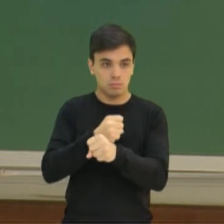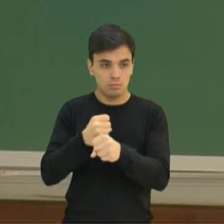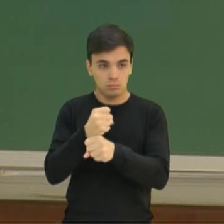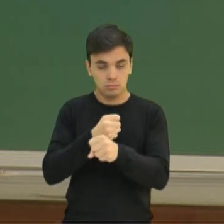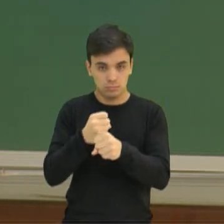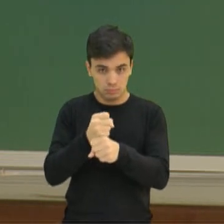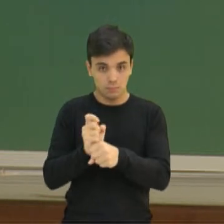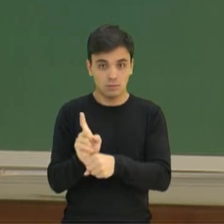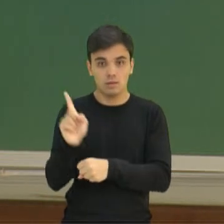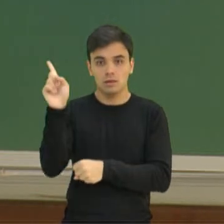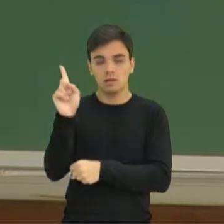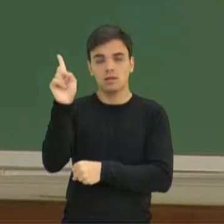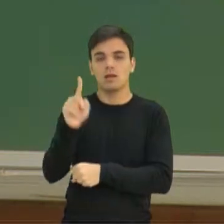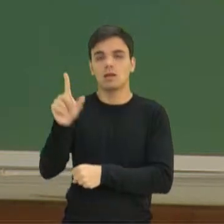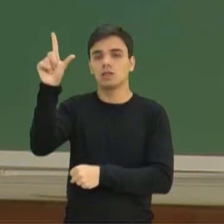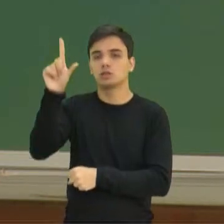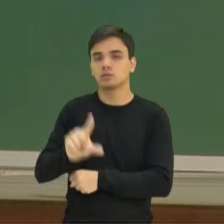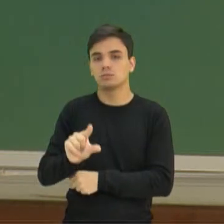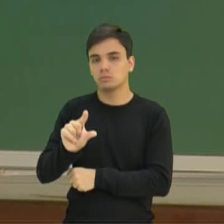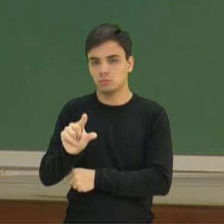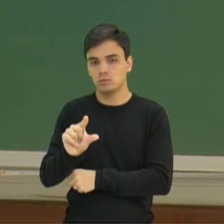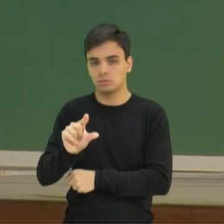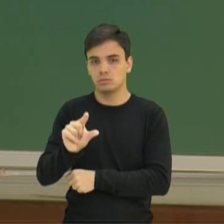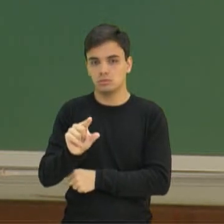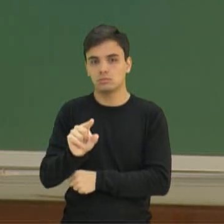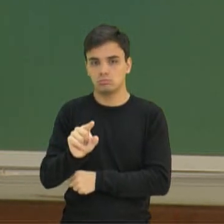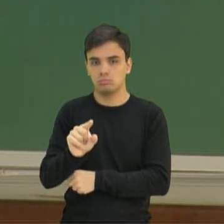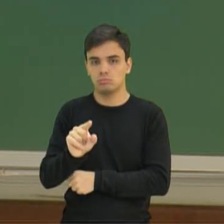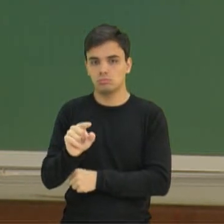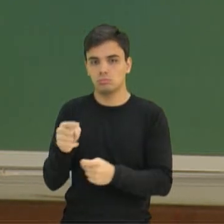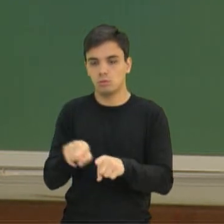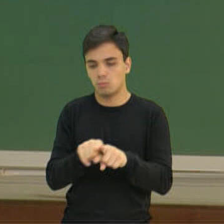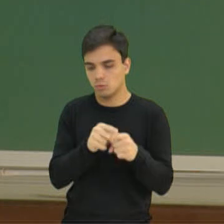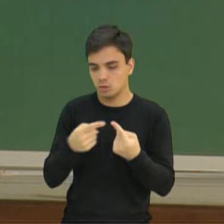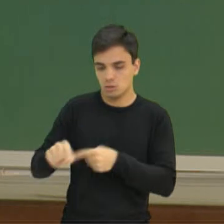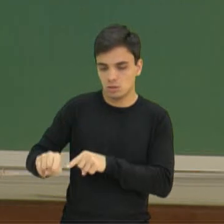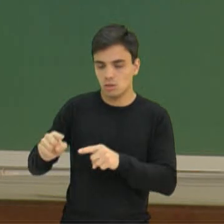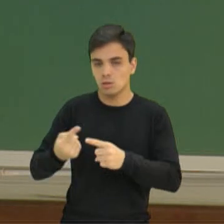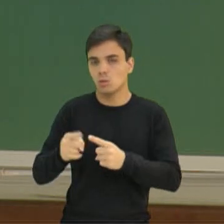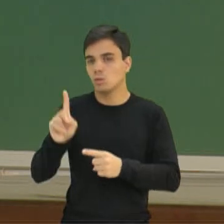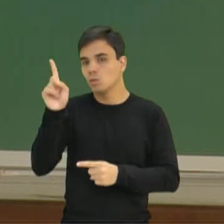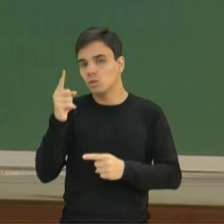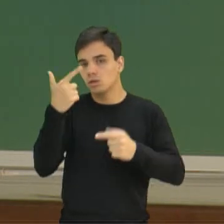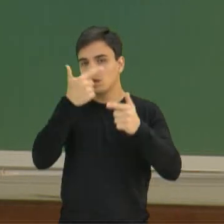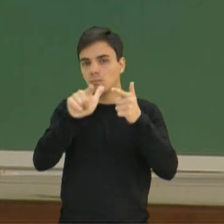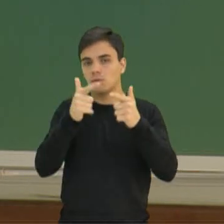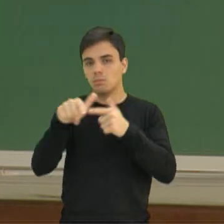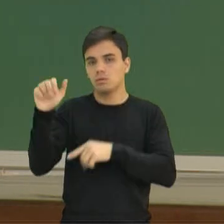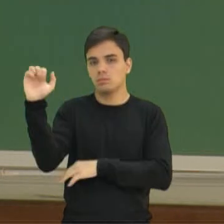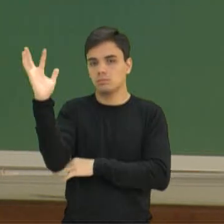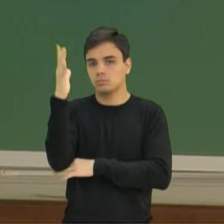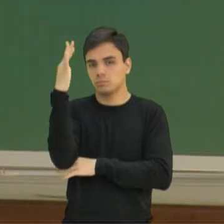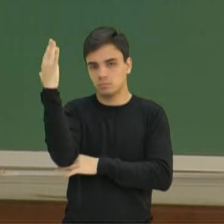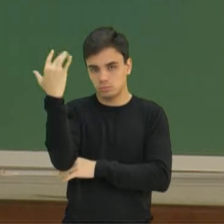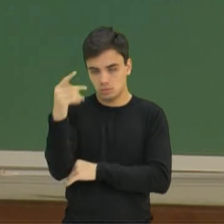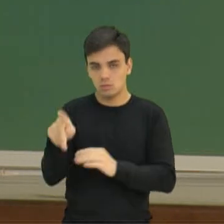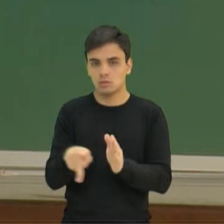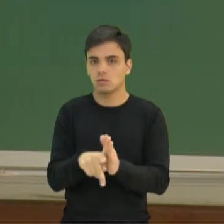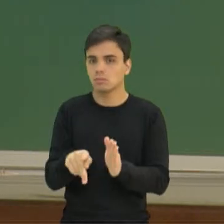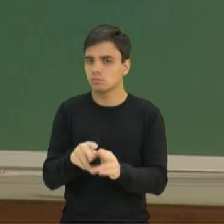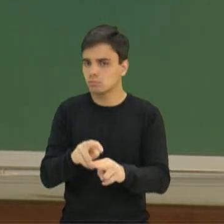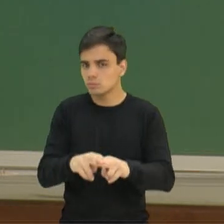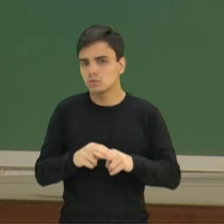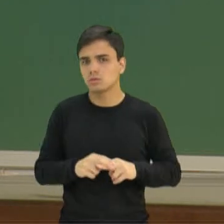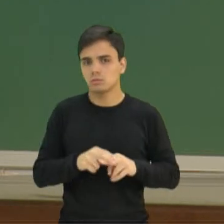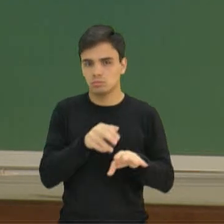é justamente para diminuir os impactos. Os outros ali são problemas ambientais resultantes